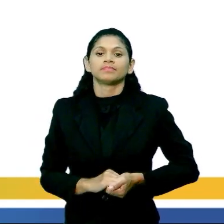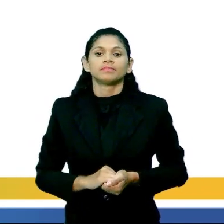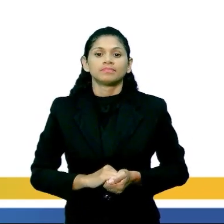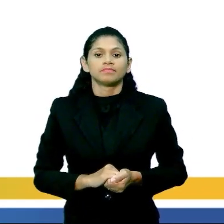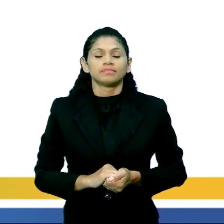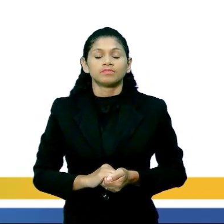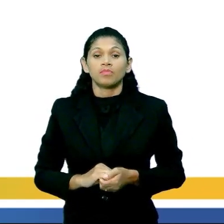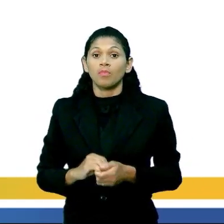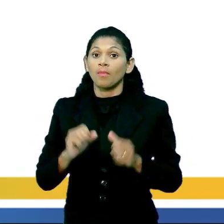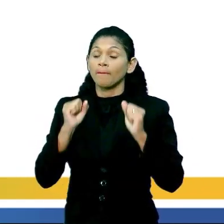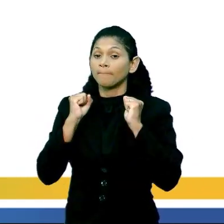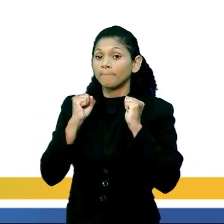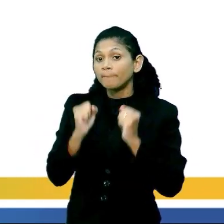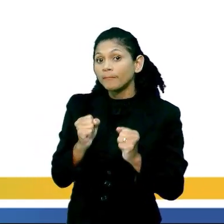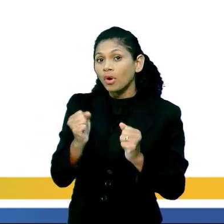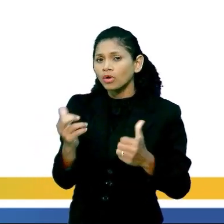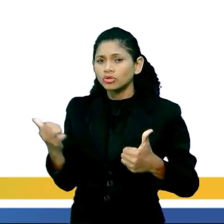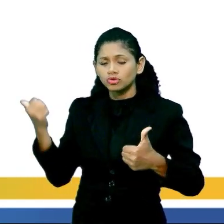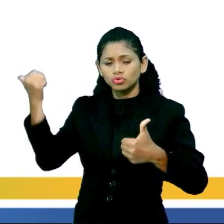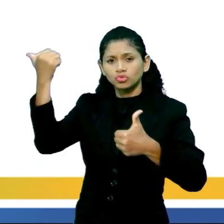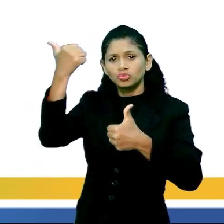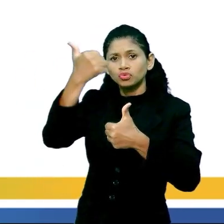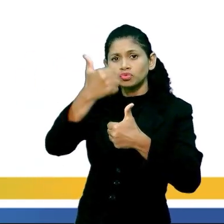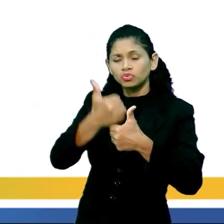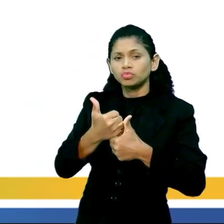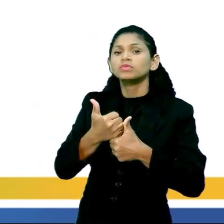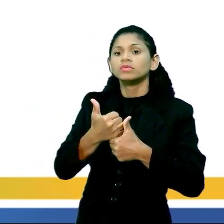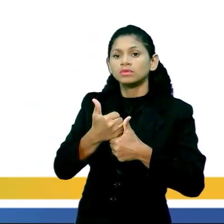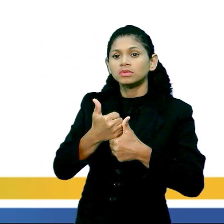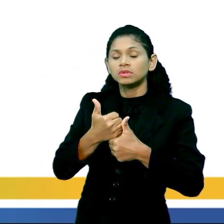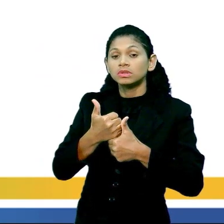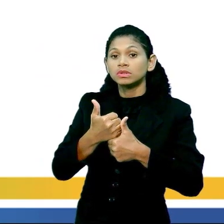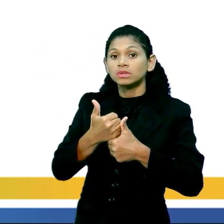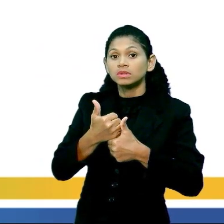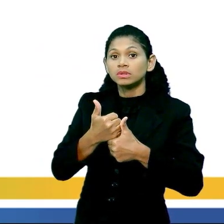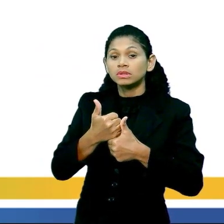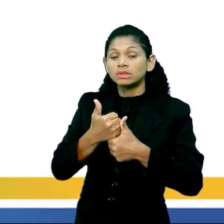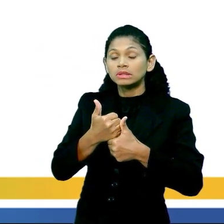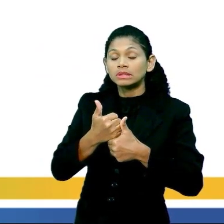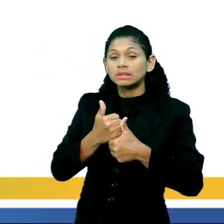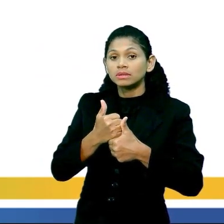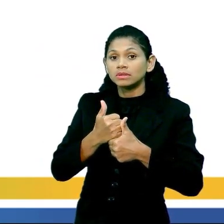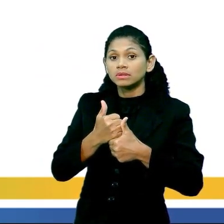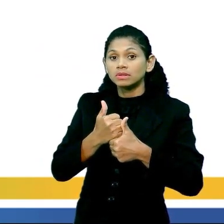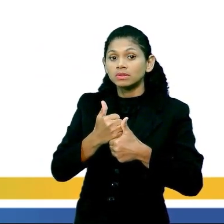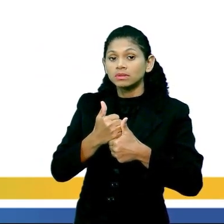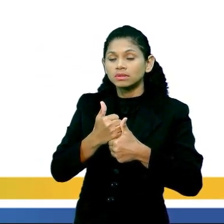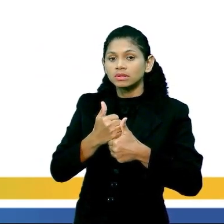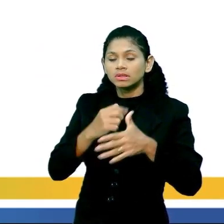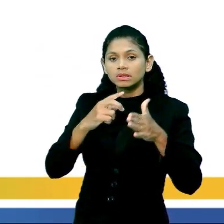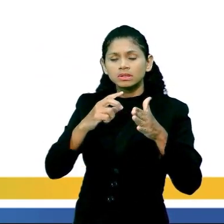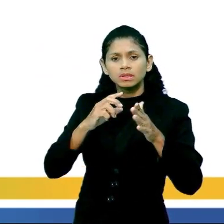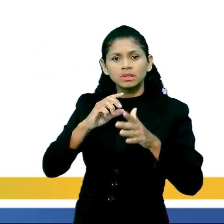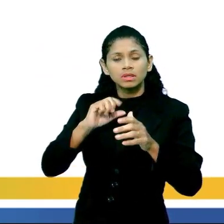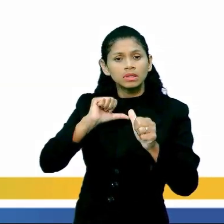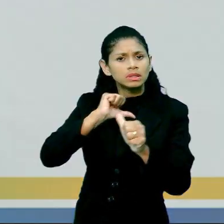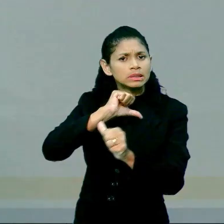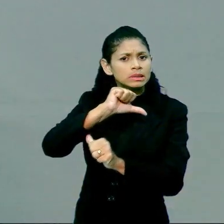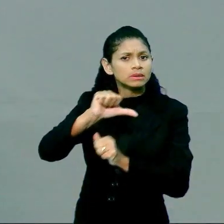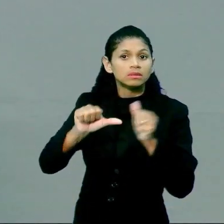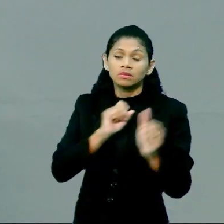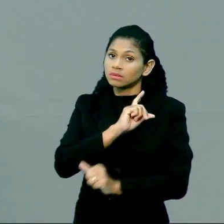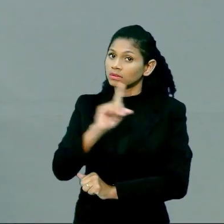18, poderia ser substituída sem alteração gramatical e de sentido. Olha só, galera, como é o enunciado aí. O